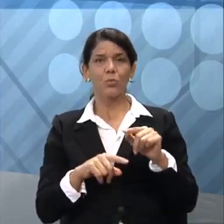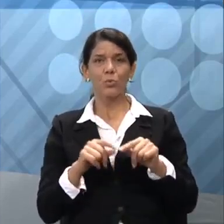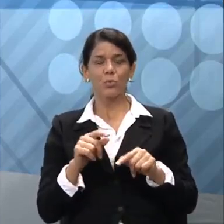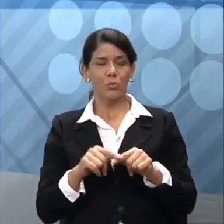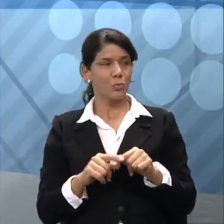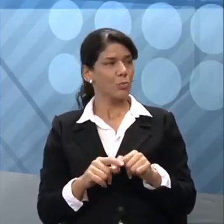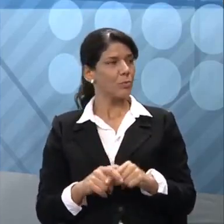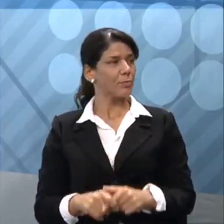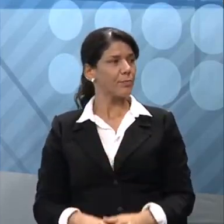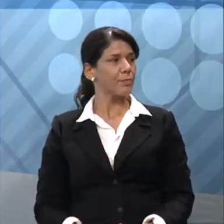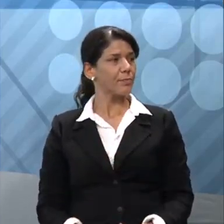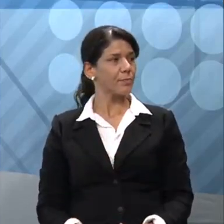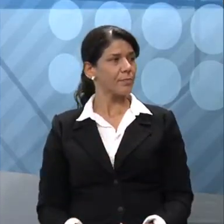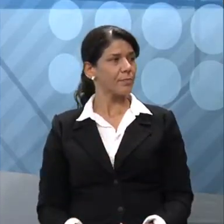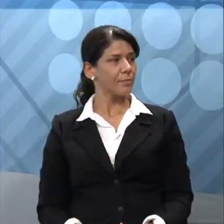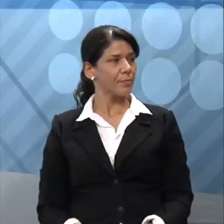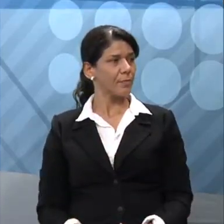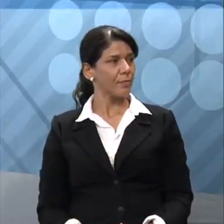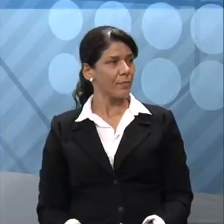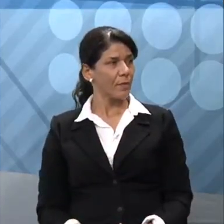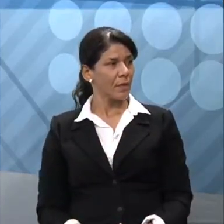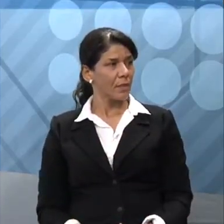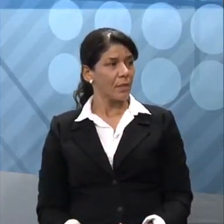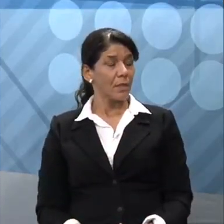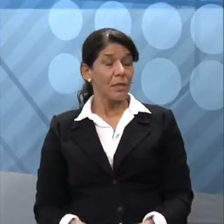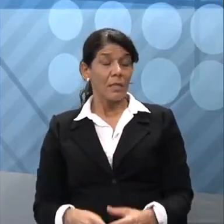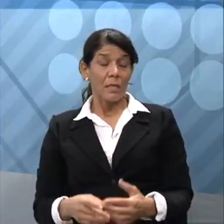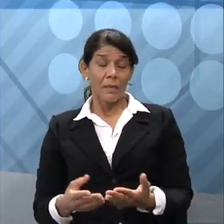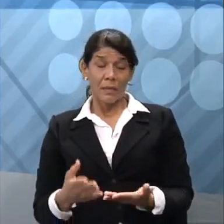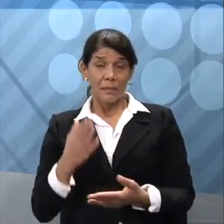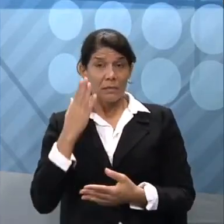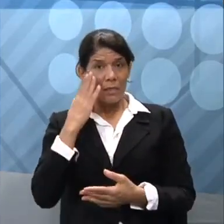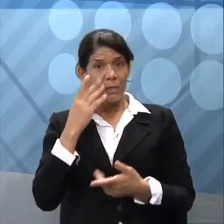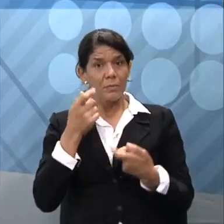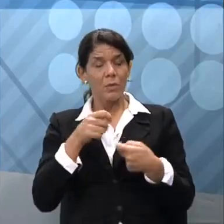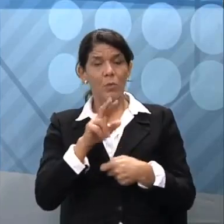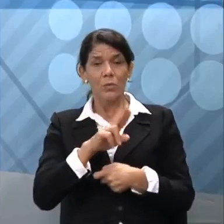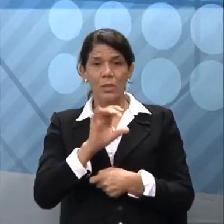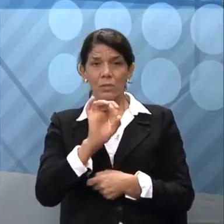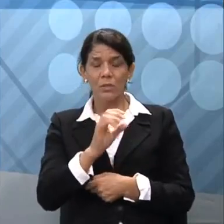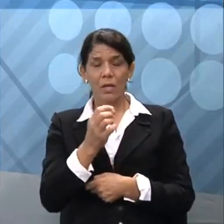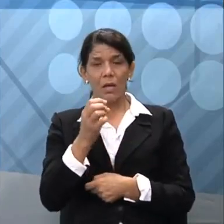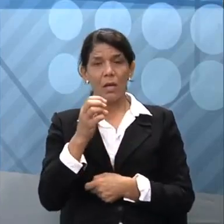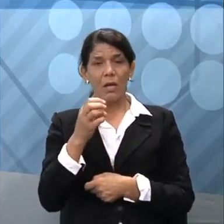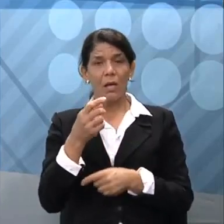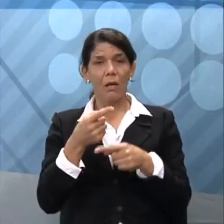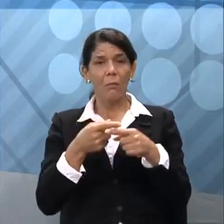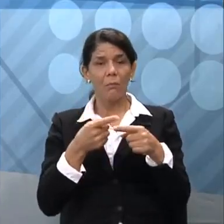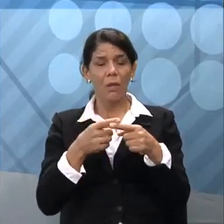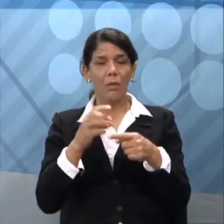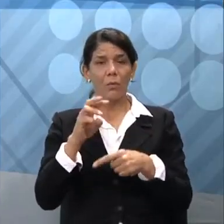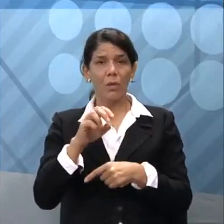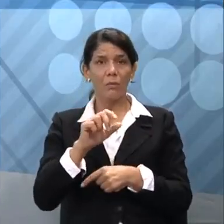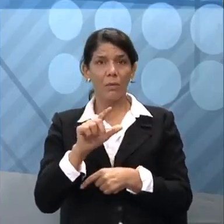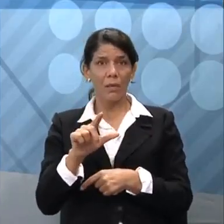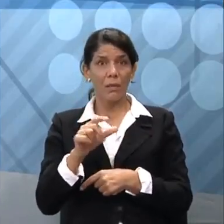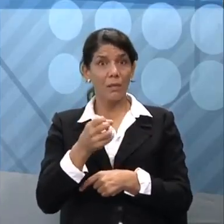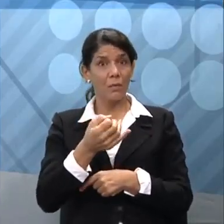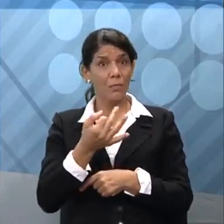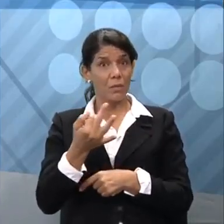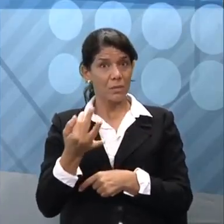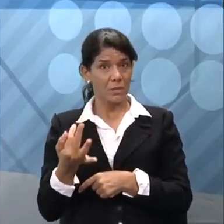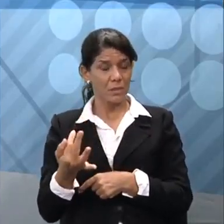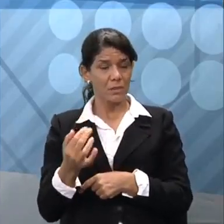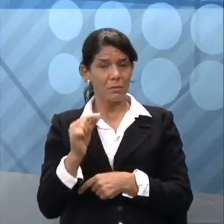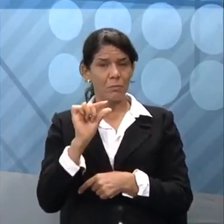esse material. Entretanto, nós sabemos que devemos administrar apenas meio ml. Meio ml é uma quantidade